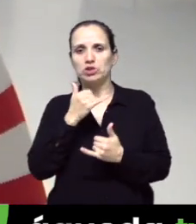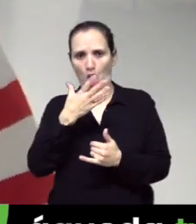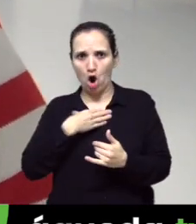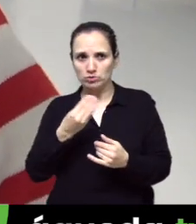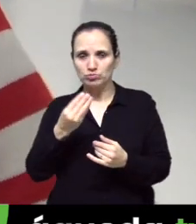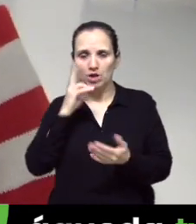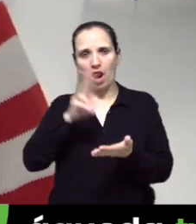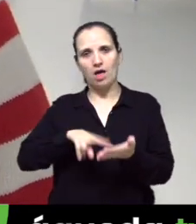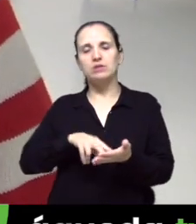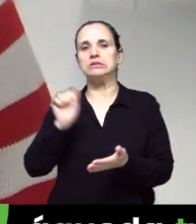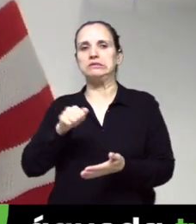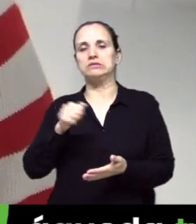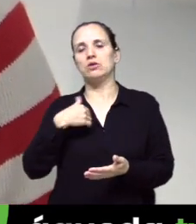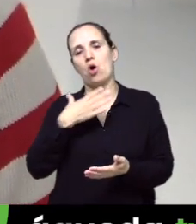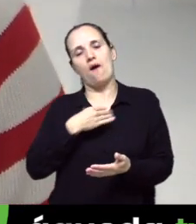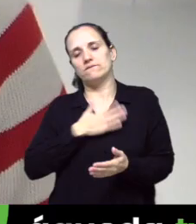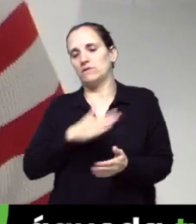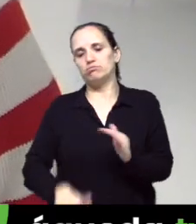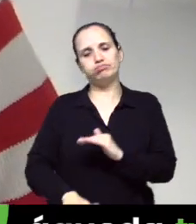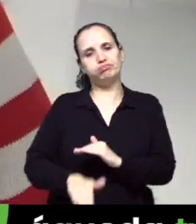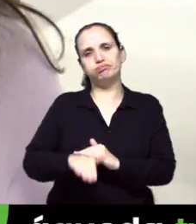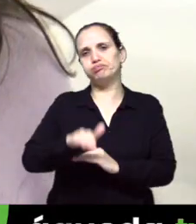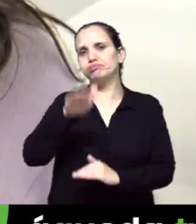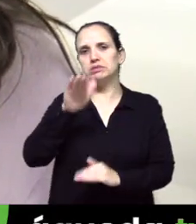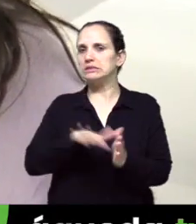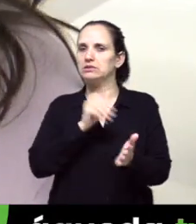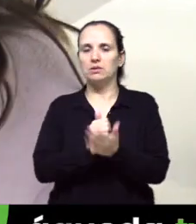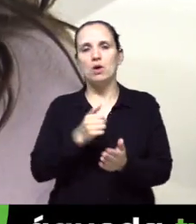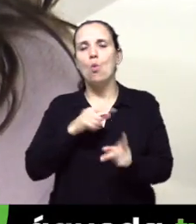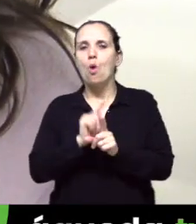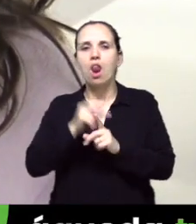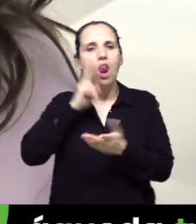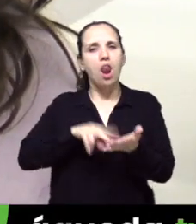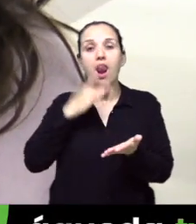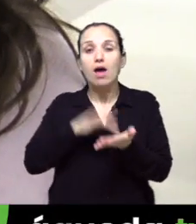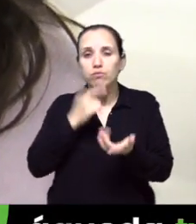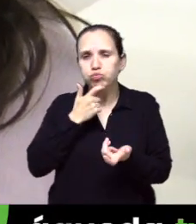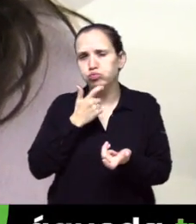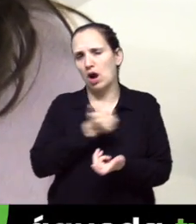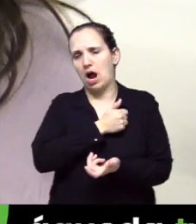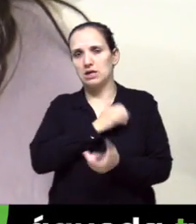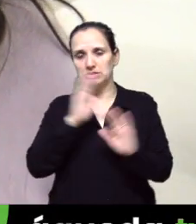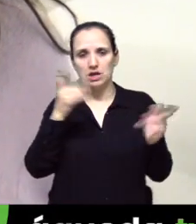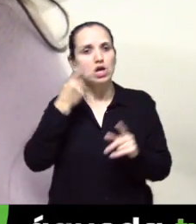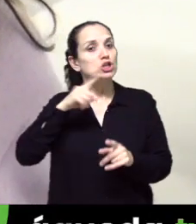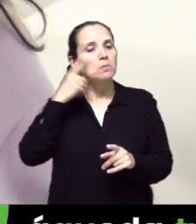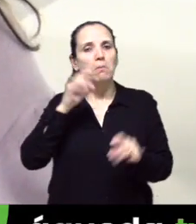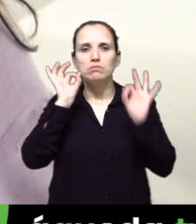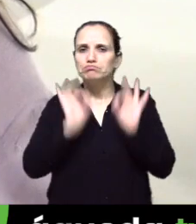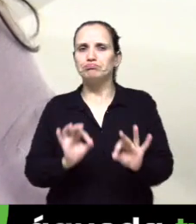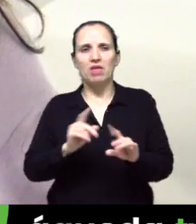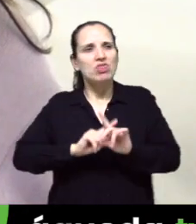desde criança tenho muito essa coisa, tenho um monte de livros em casa. Foi uma experiência diferente, nunca